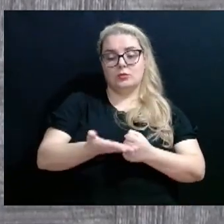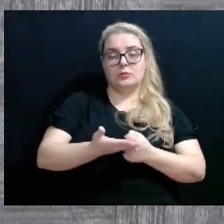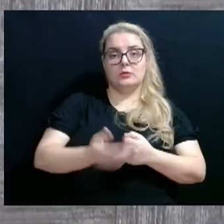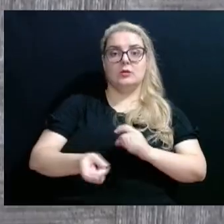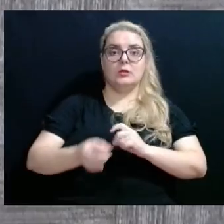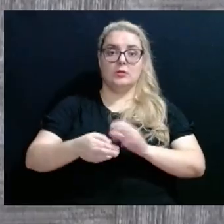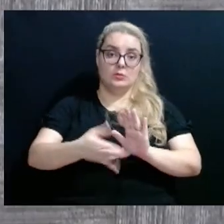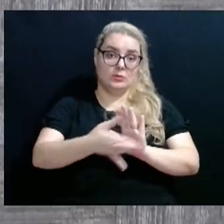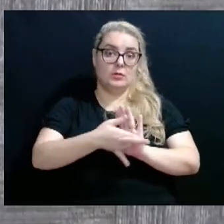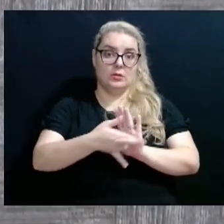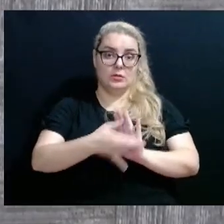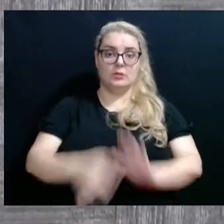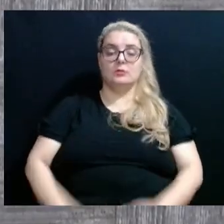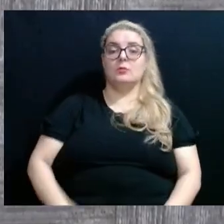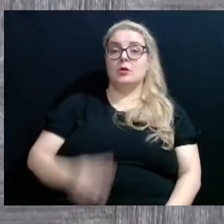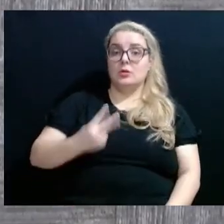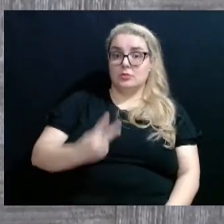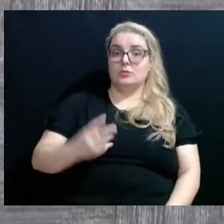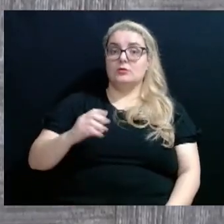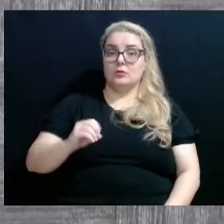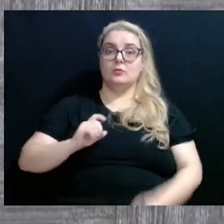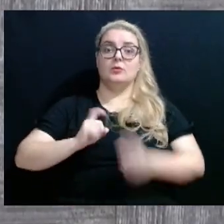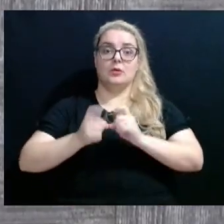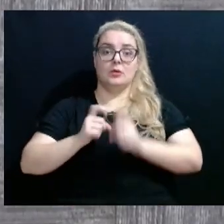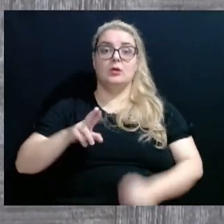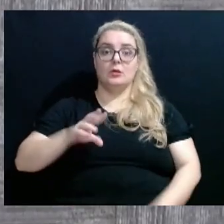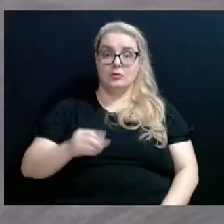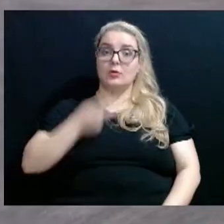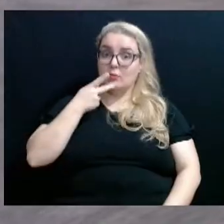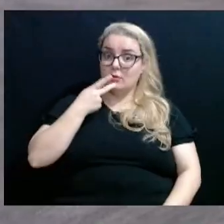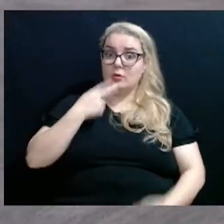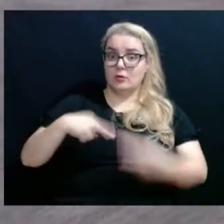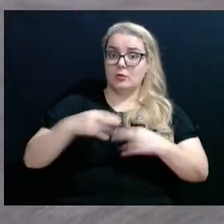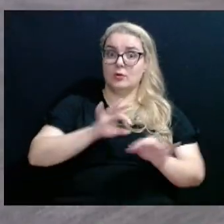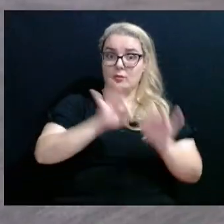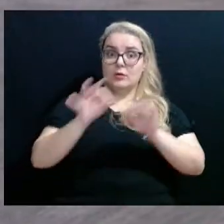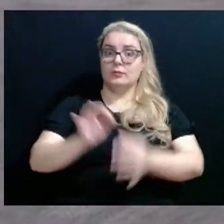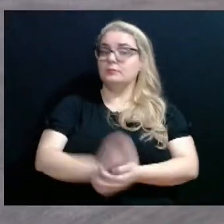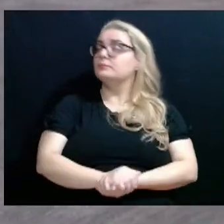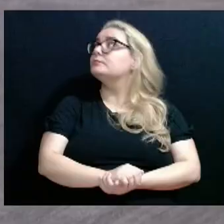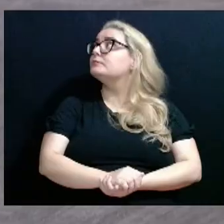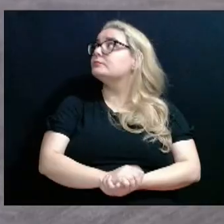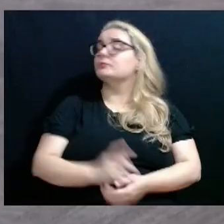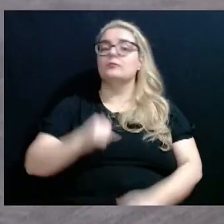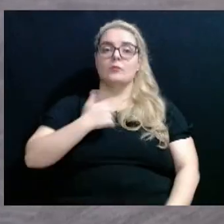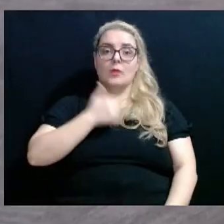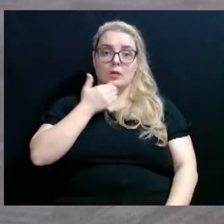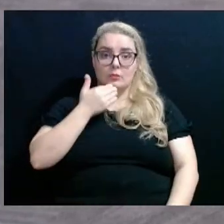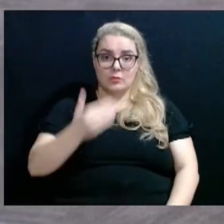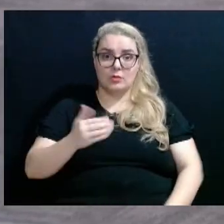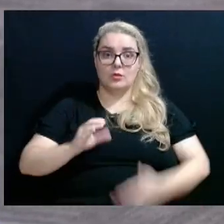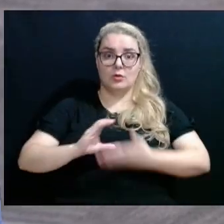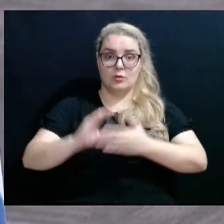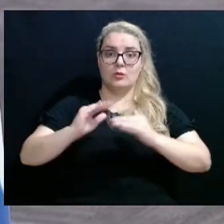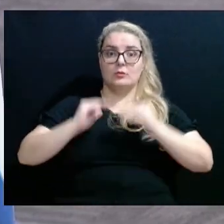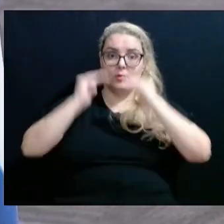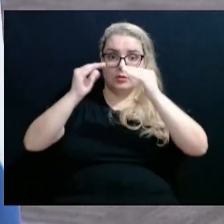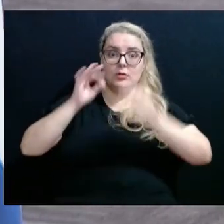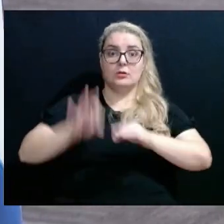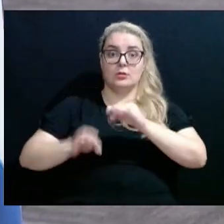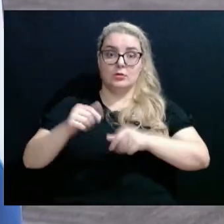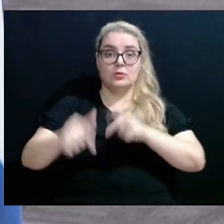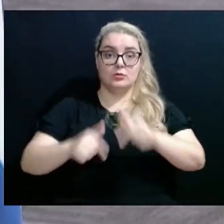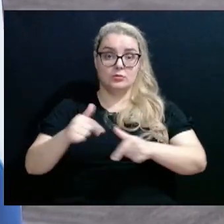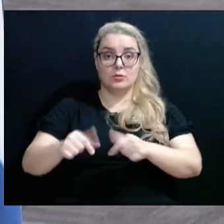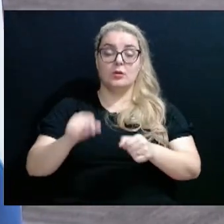da 20ª reunião ordinária e ele falou a respeito disso. Acompanhe. A gente está apelando ao Conselho Superior da Justiça do Trabalho que